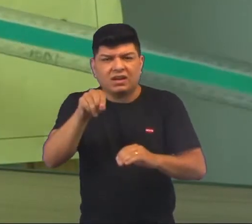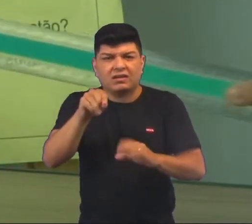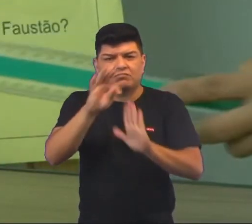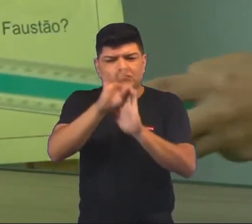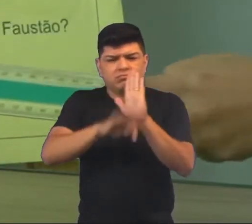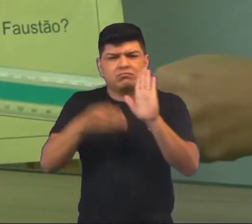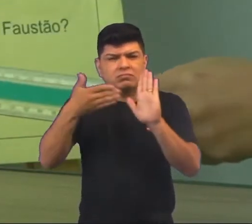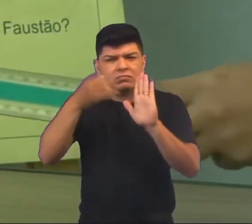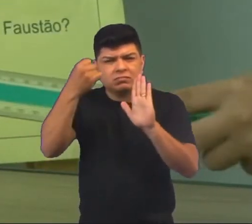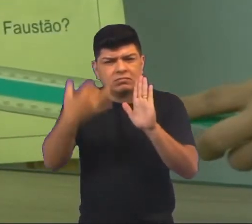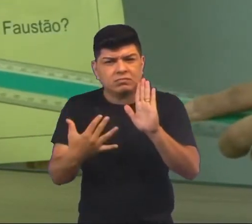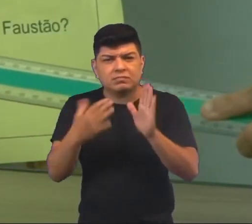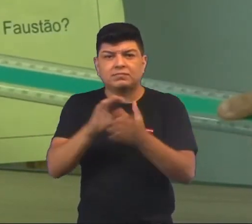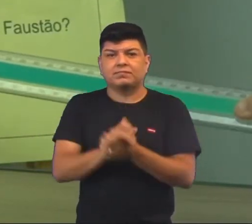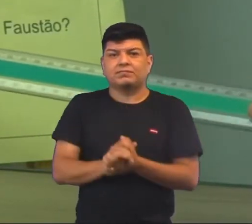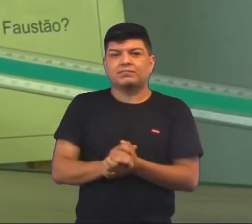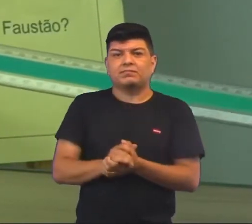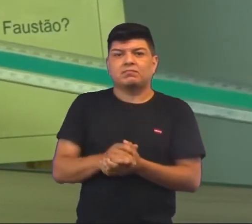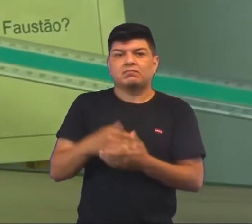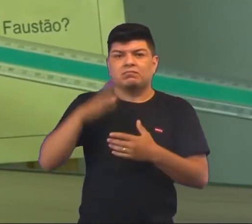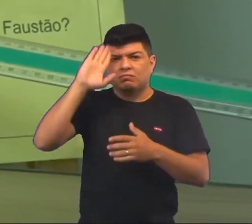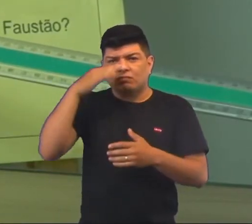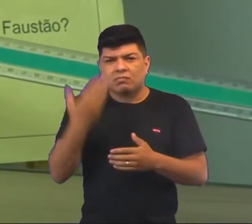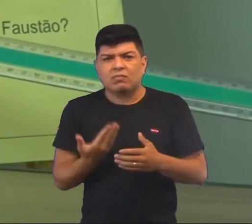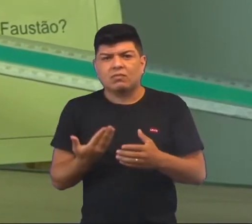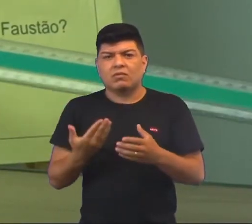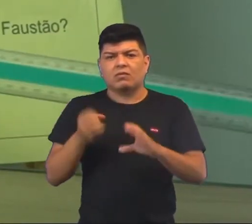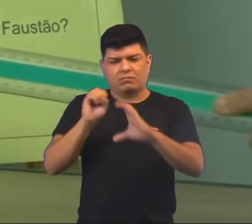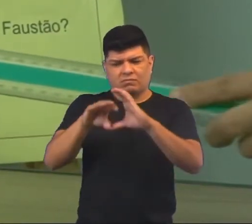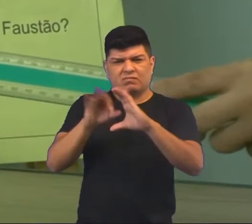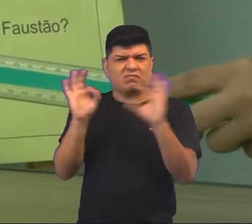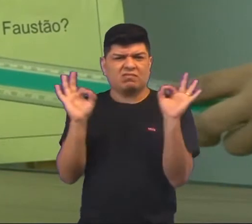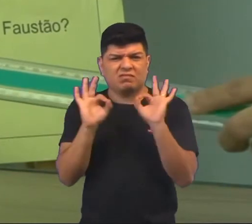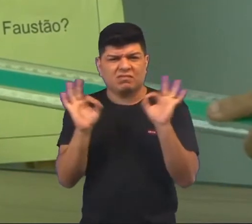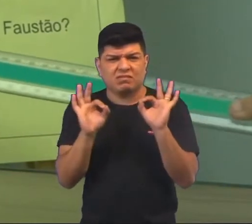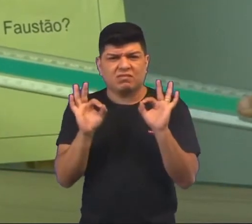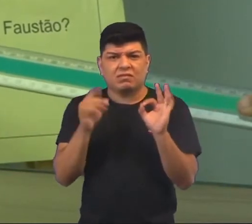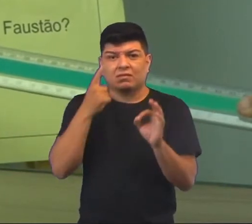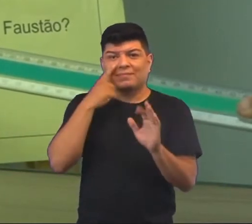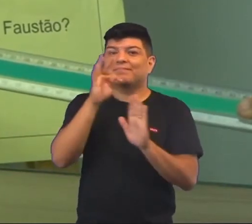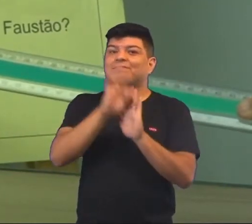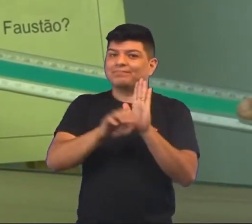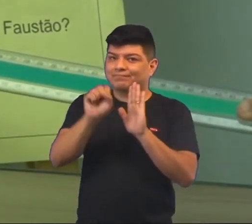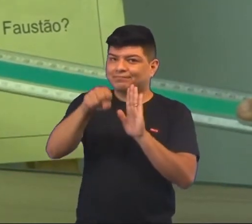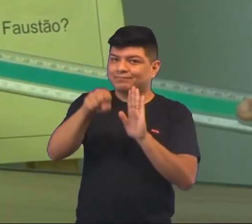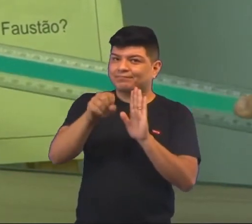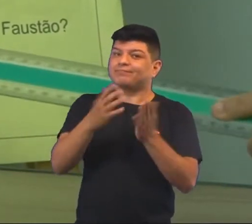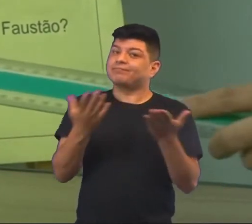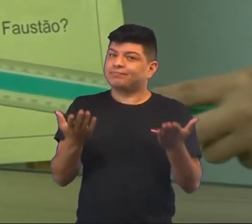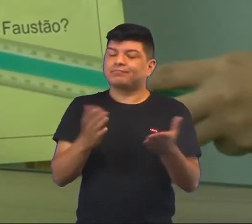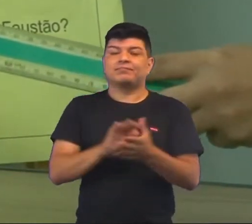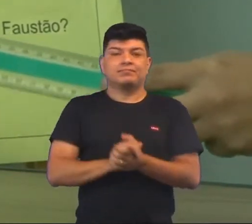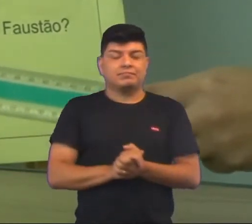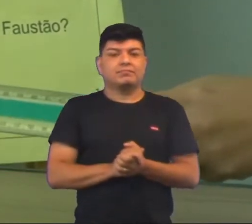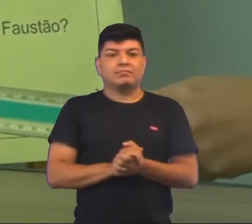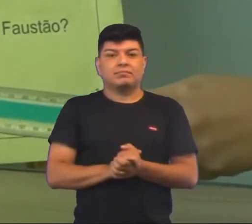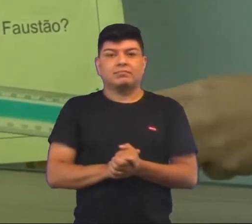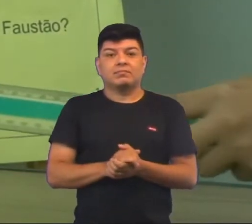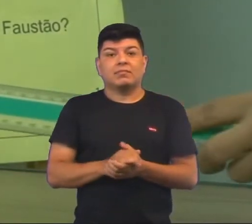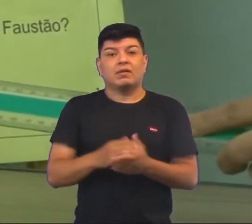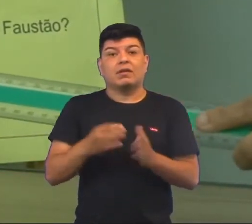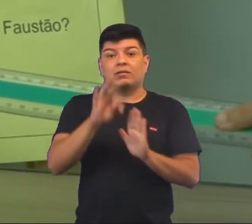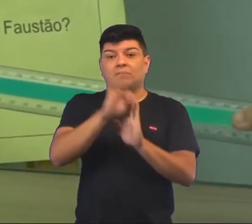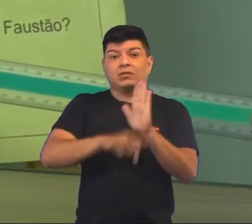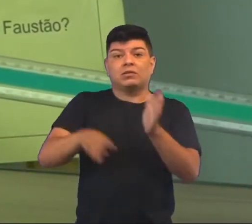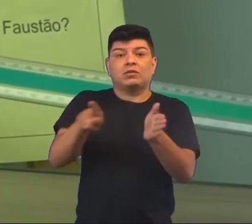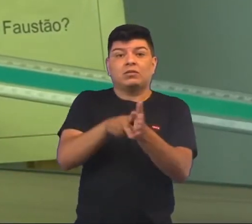segundo o texto. Faustão não fez elogios à TV Globo? Se você observar o texto, ele fez, não é isso? Então, segundo o texto,